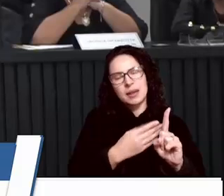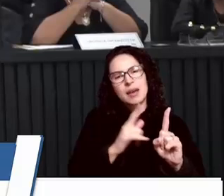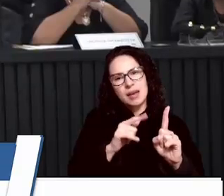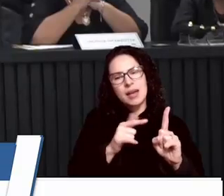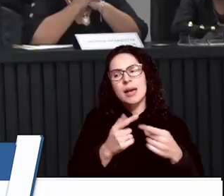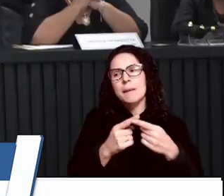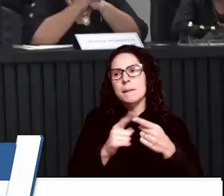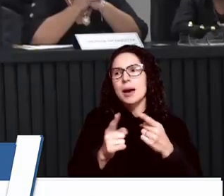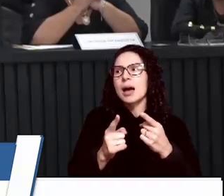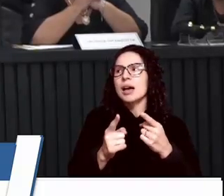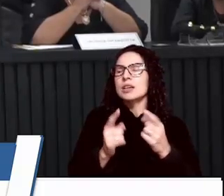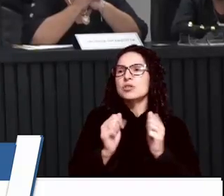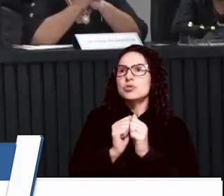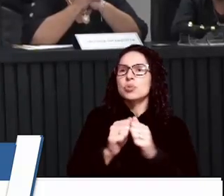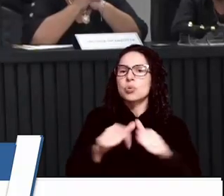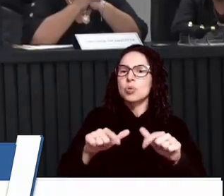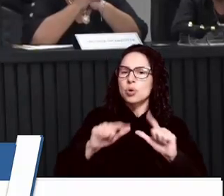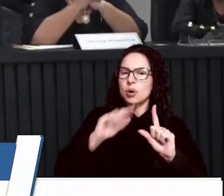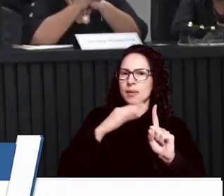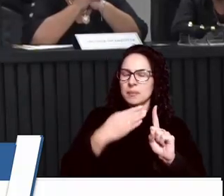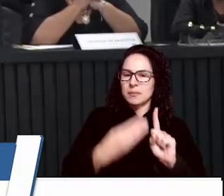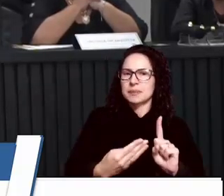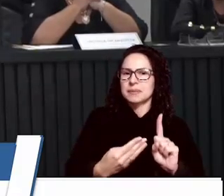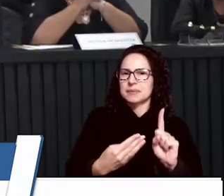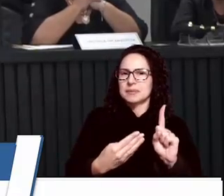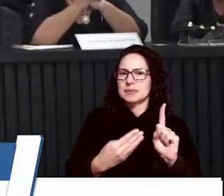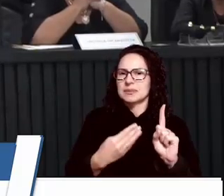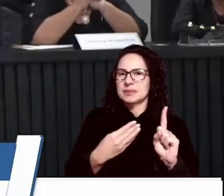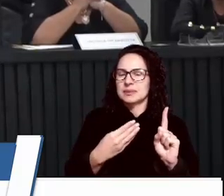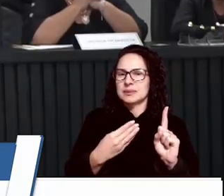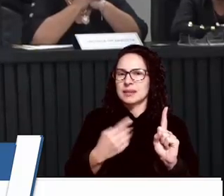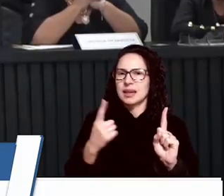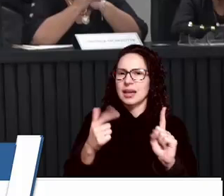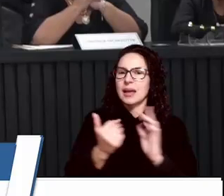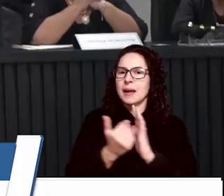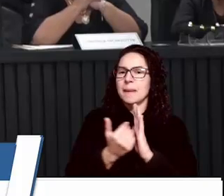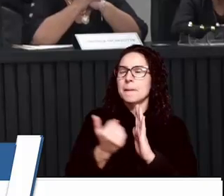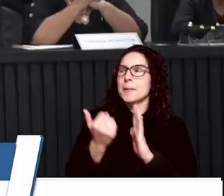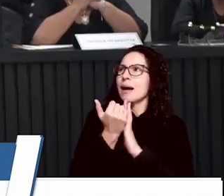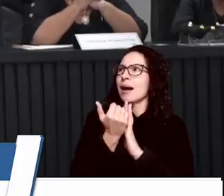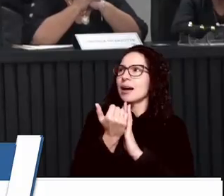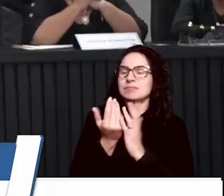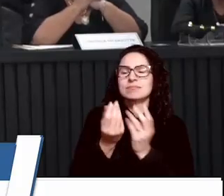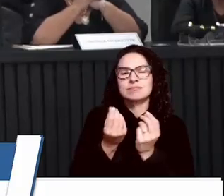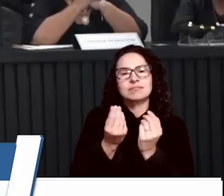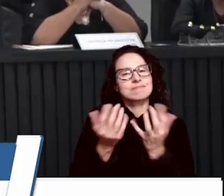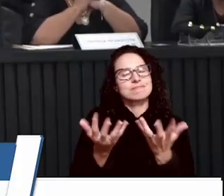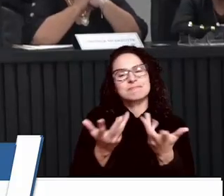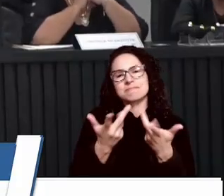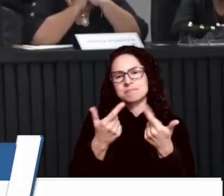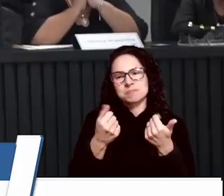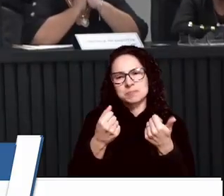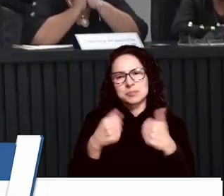moção, e o Daniel foi extremamente feliz, é algo mais do que isso. É algo extraordinário. E hoje,